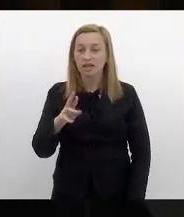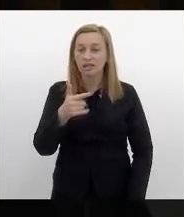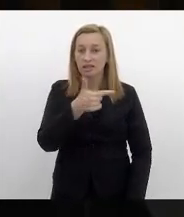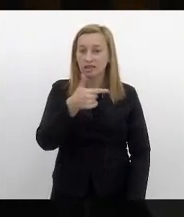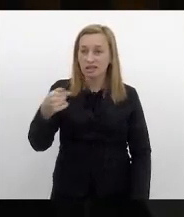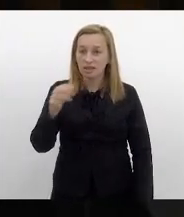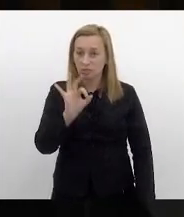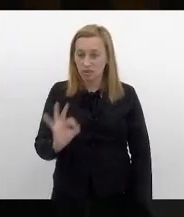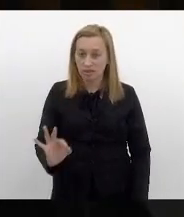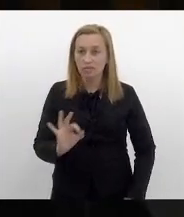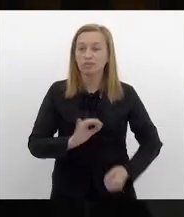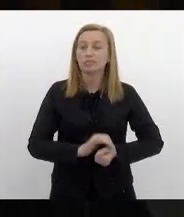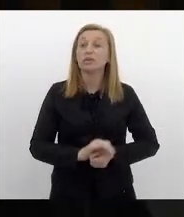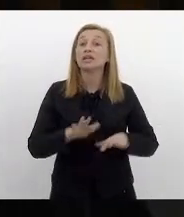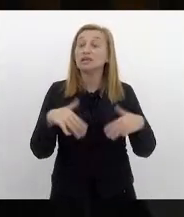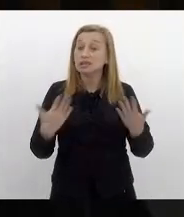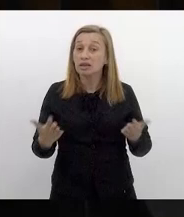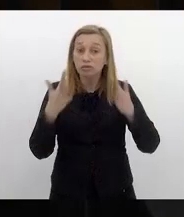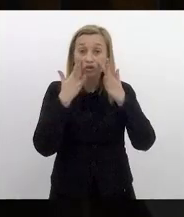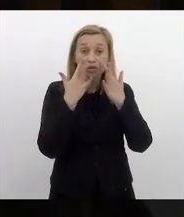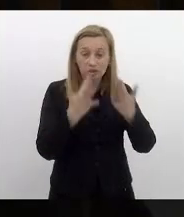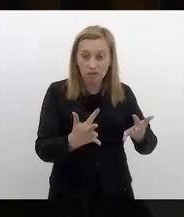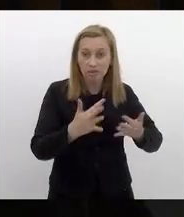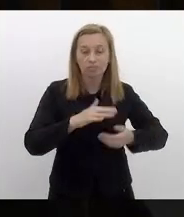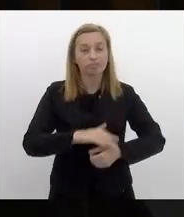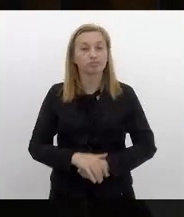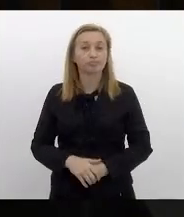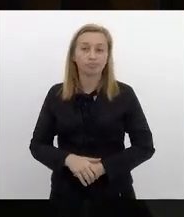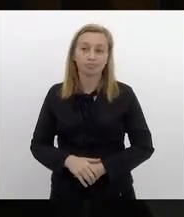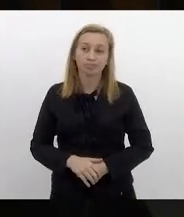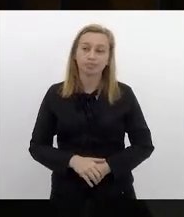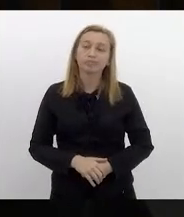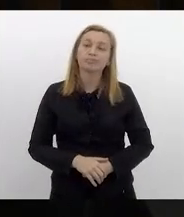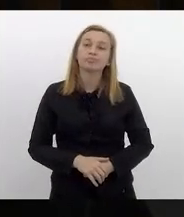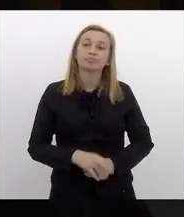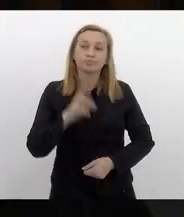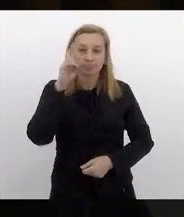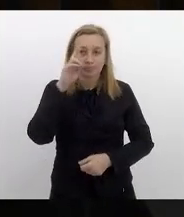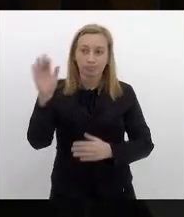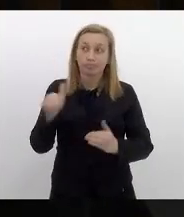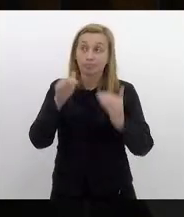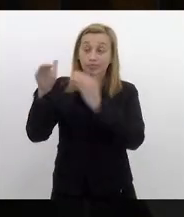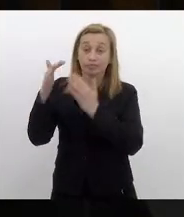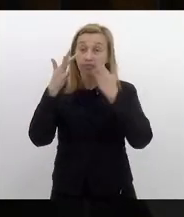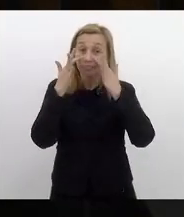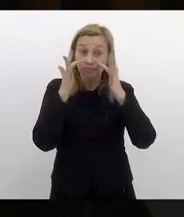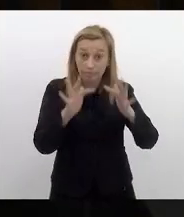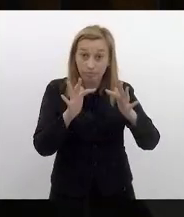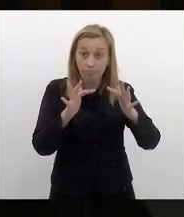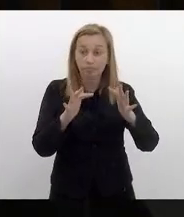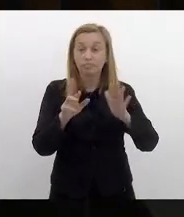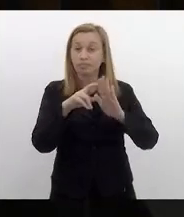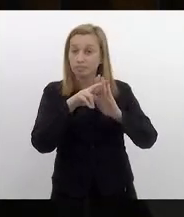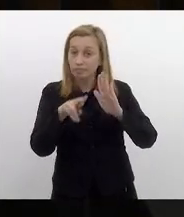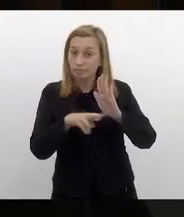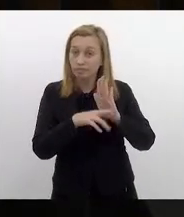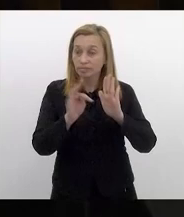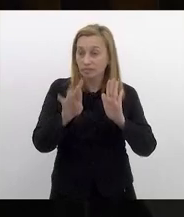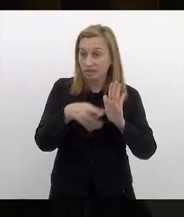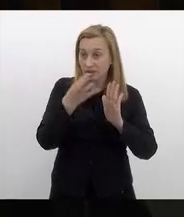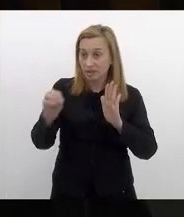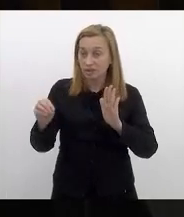17%. Então, chamo a atenção para que Vossa Excelência fique atento. A regra de transição